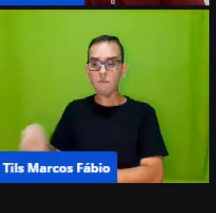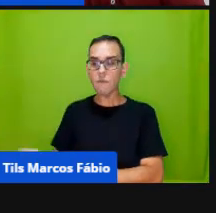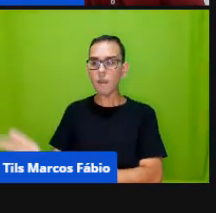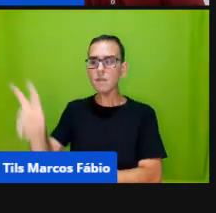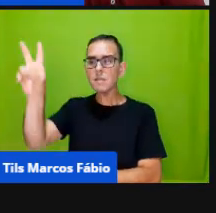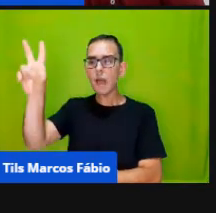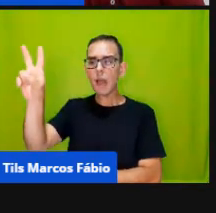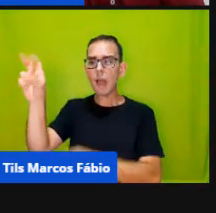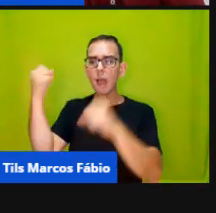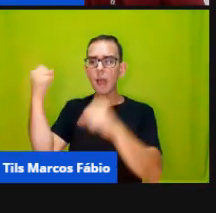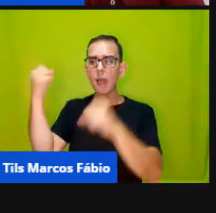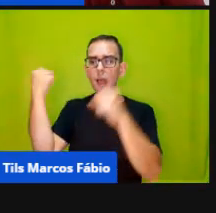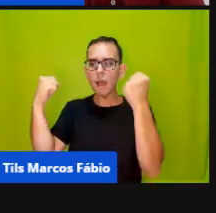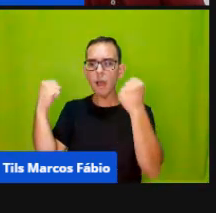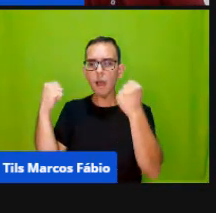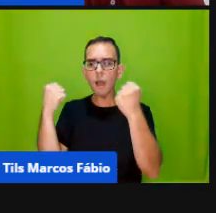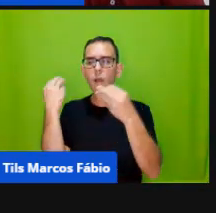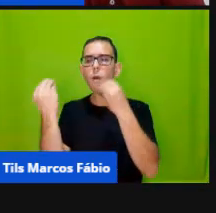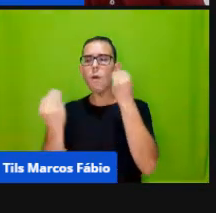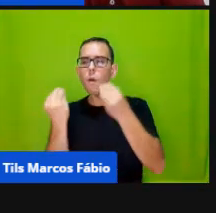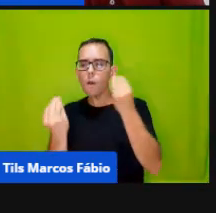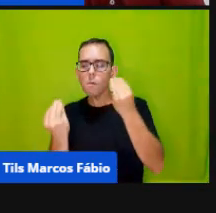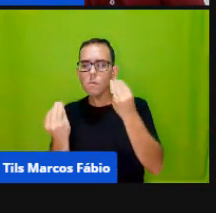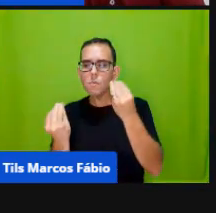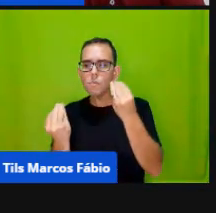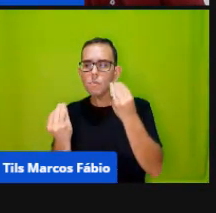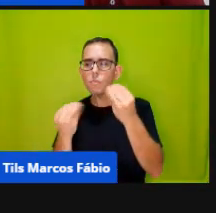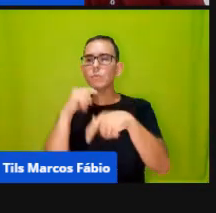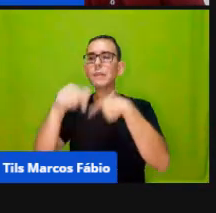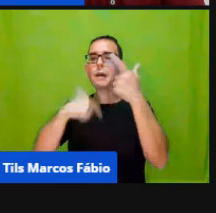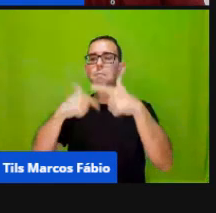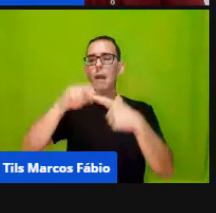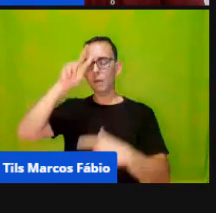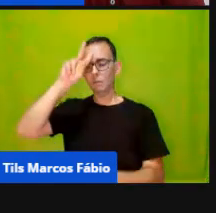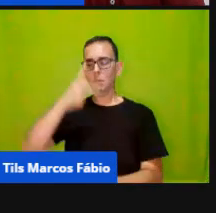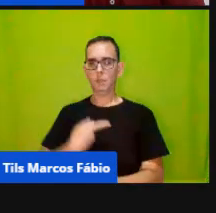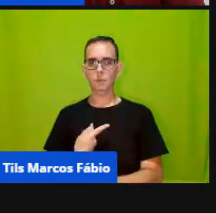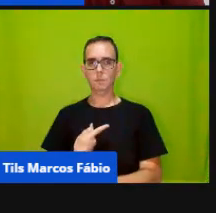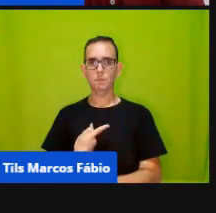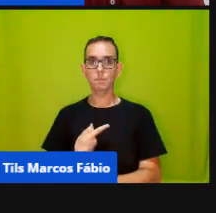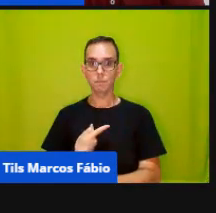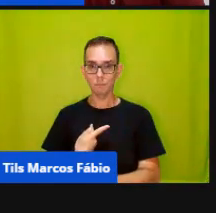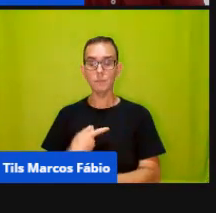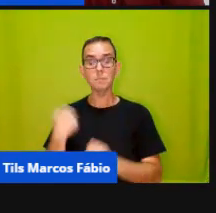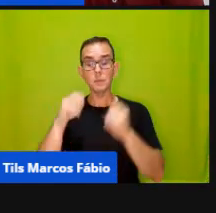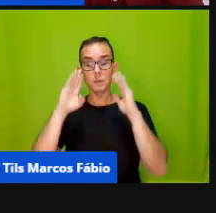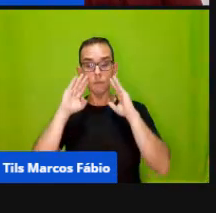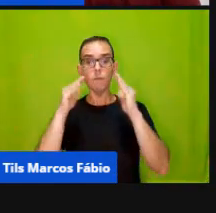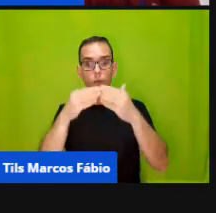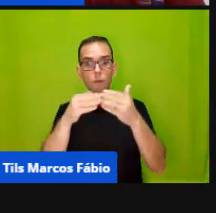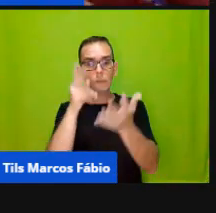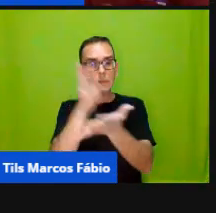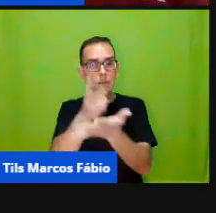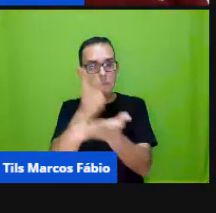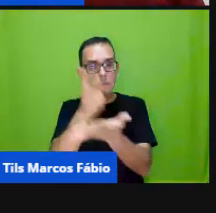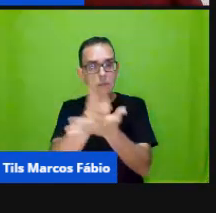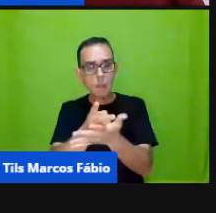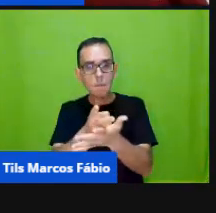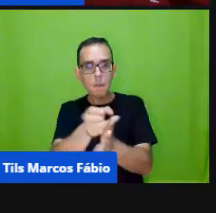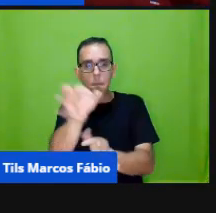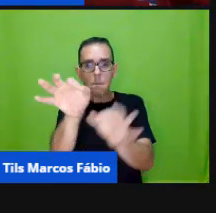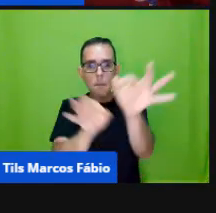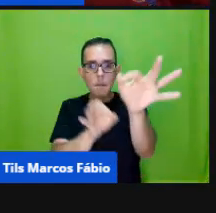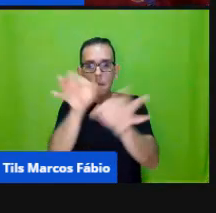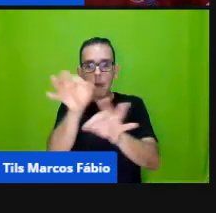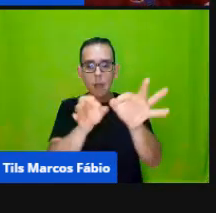educação física como uma atividade humana, né? Então a gente tem que estar sempre focado nisso e preparado para